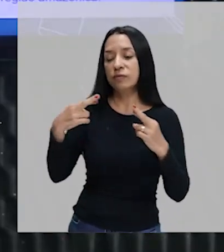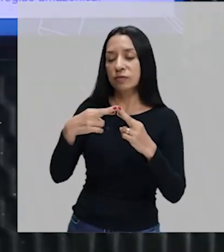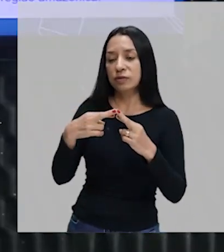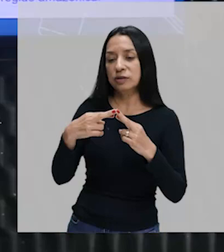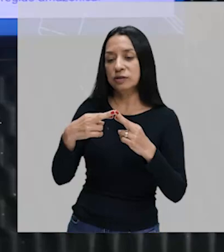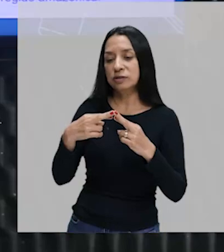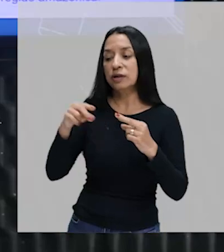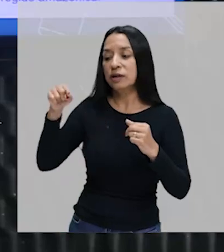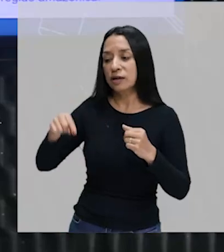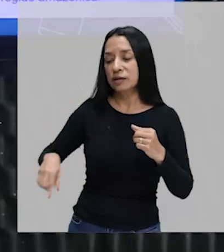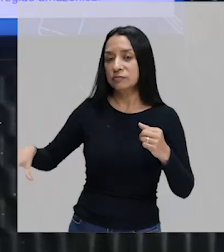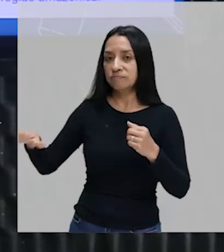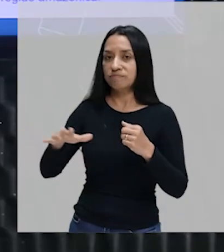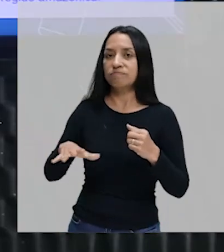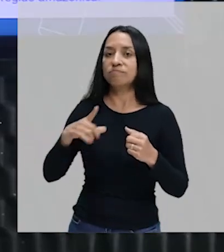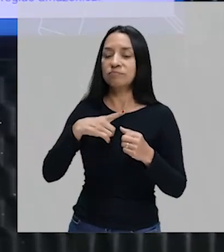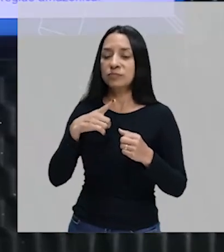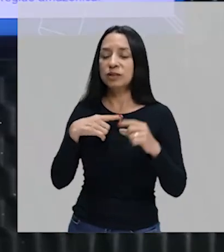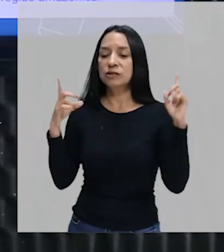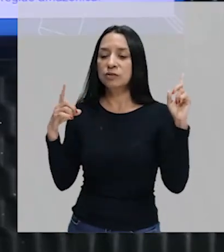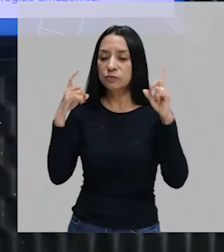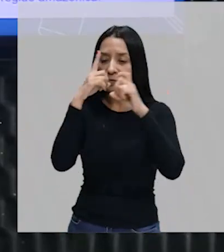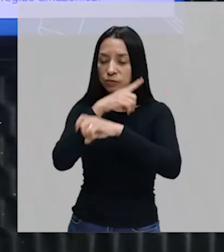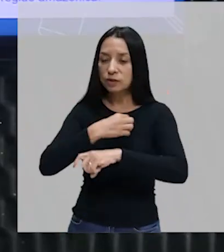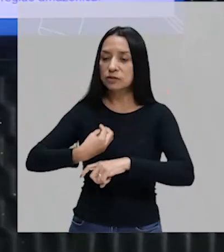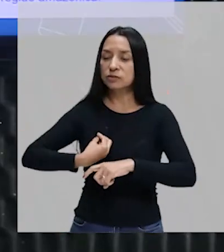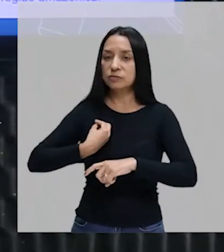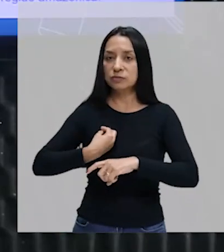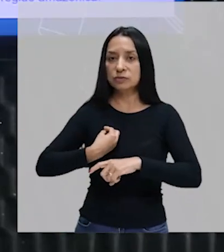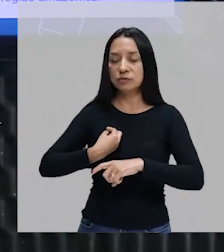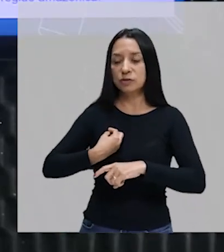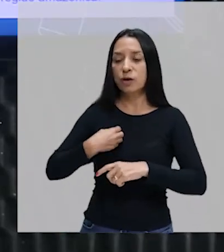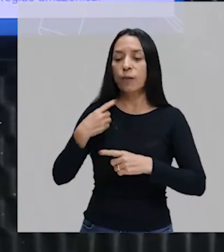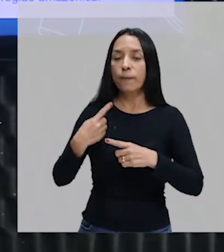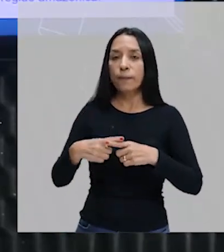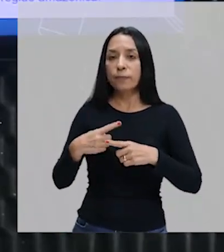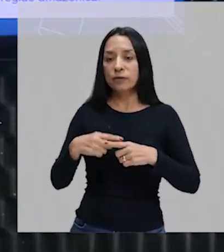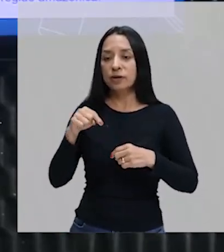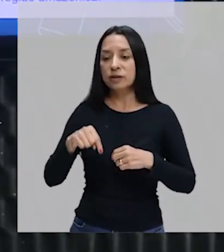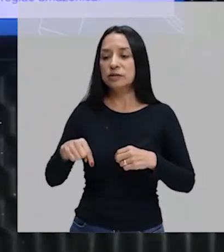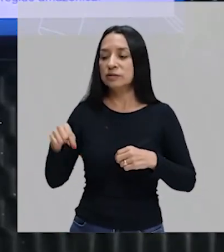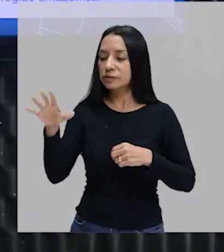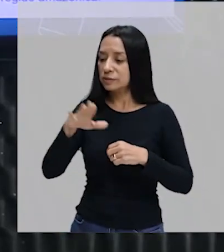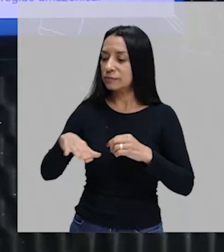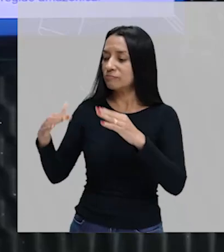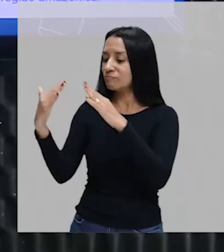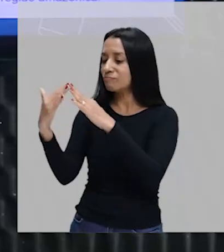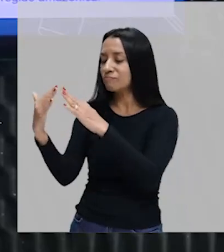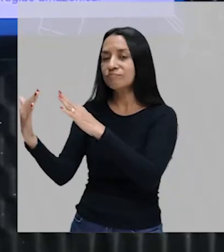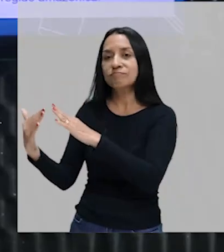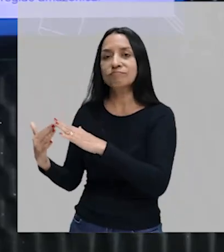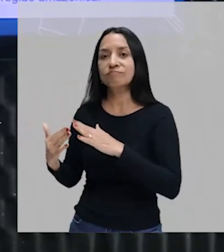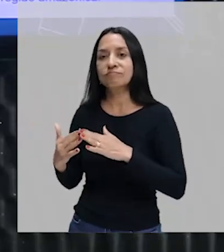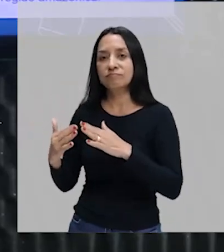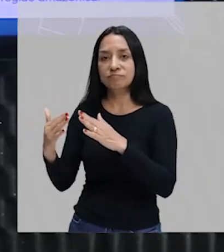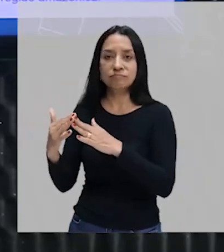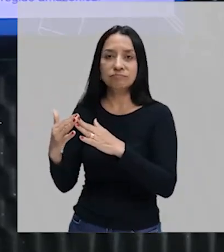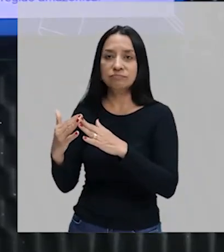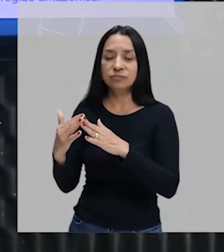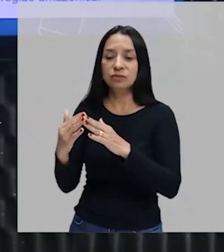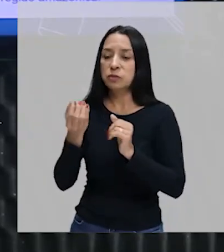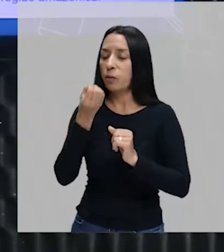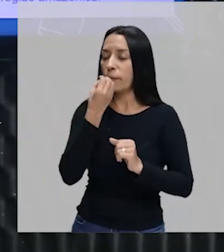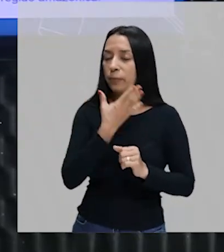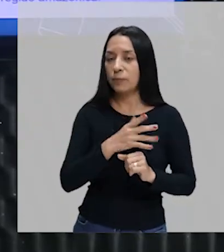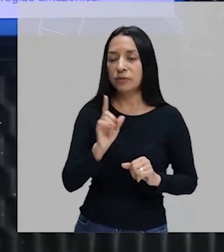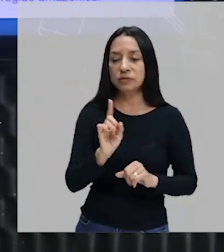sobrevivência, que as condições de habitabilidade, as condições de habitação, de ocupação, não são tão